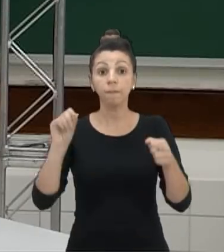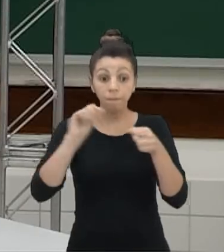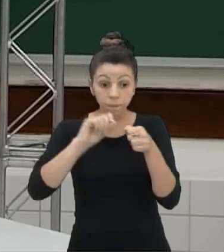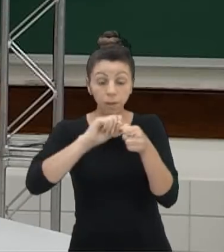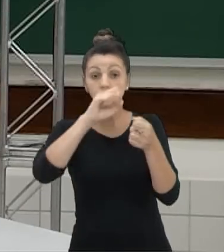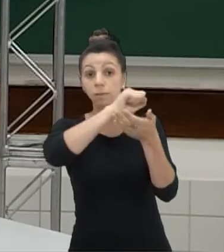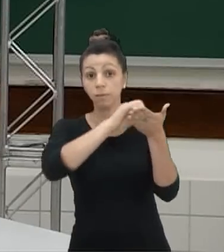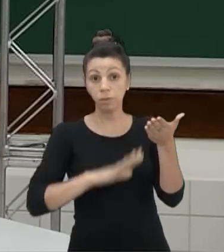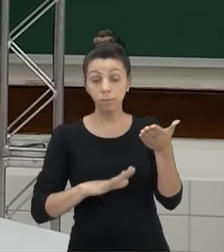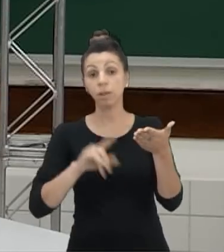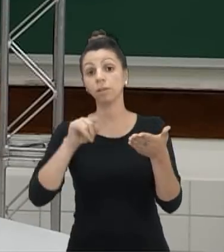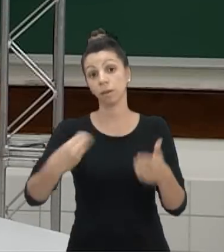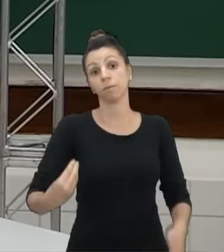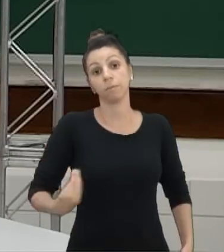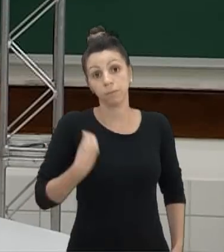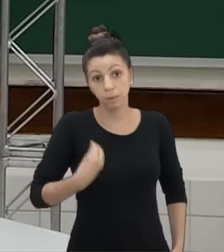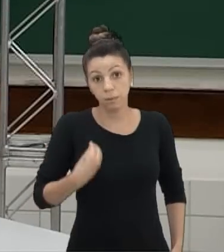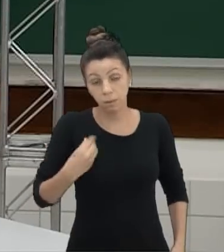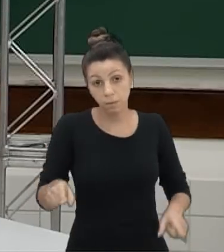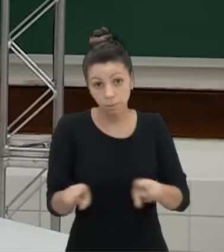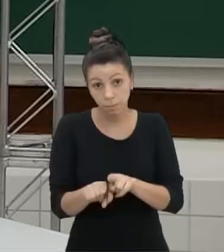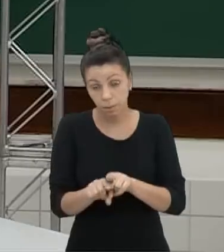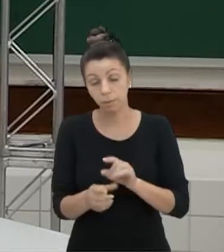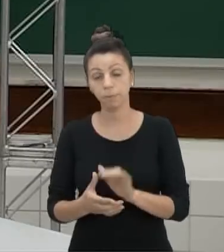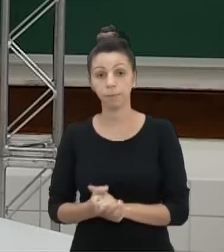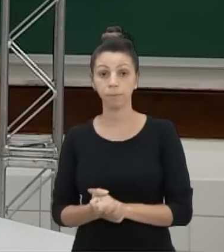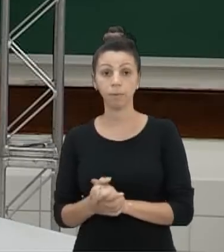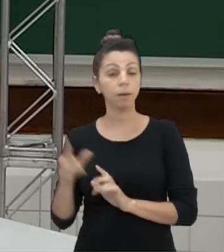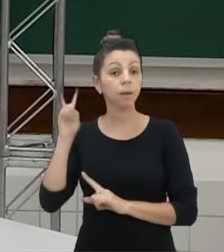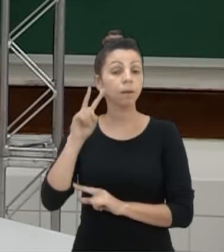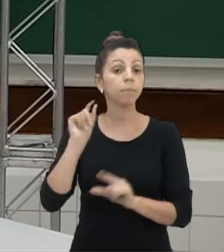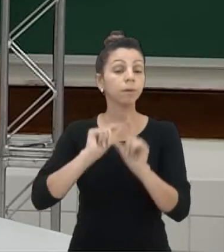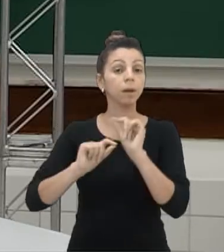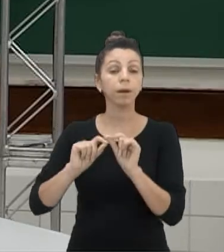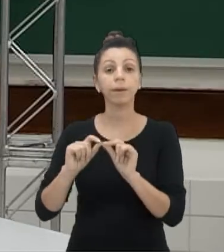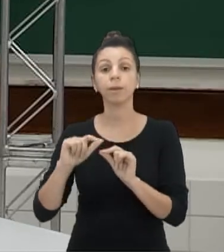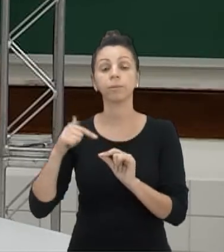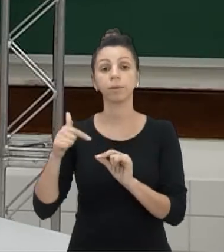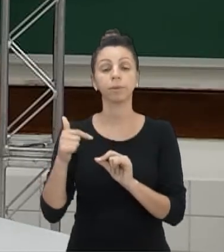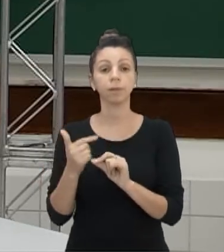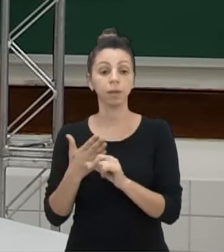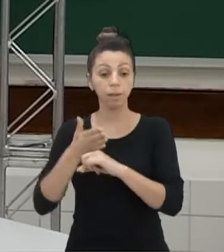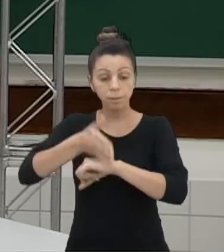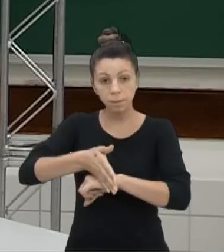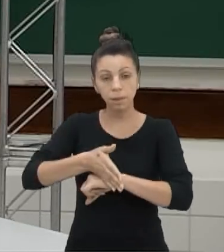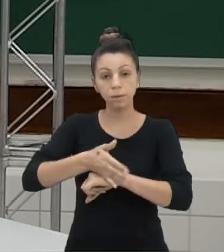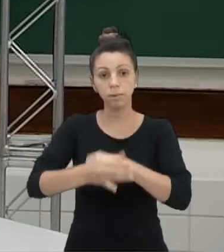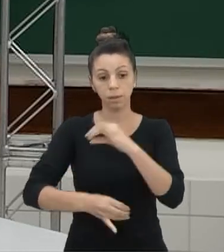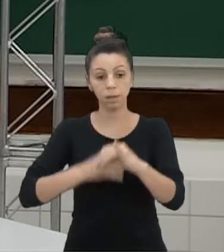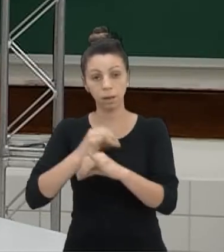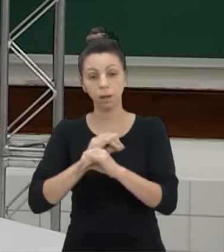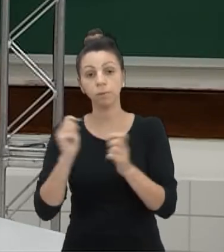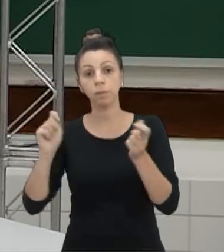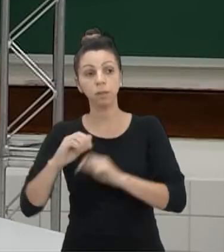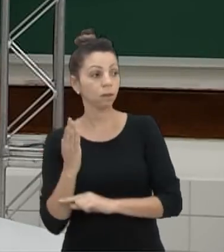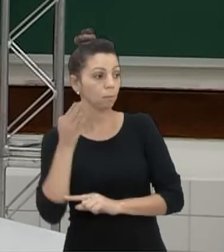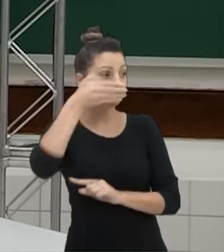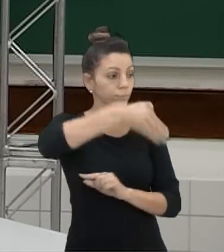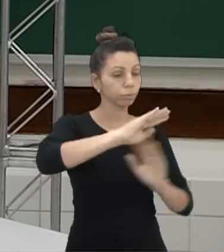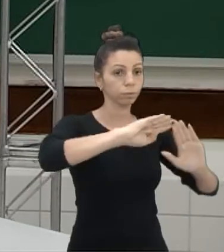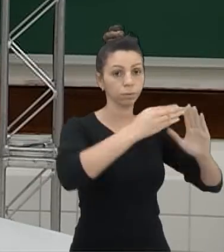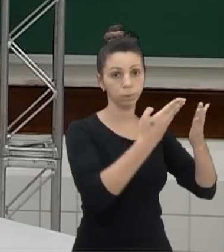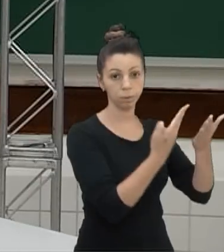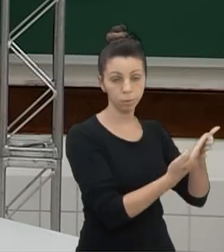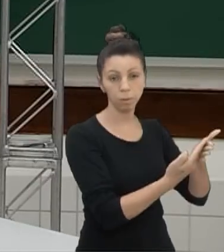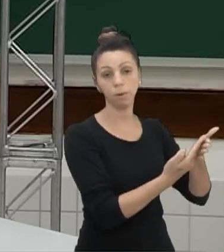de agora, está sendo a partir de agora. Também quero lembrar que quem não tem acesso deve ir para as escolas, buscar as atividades, converse